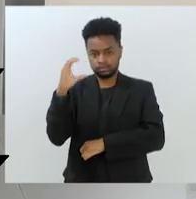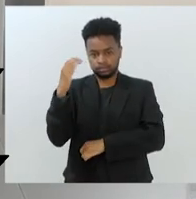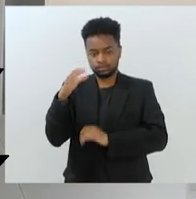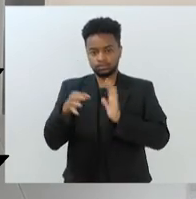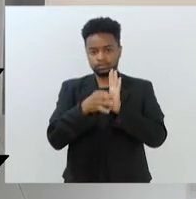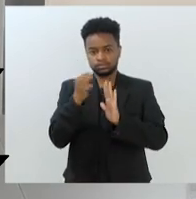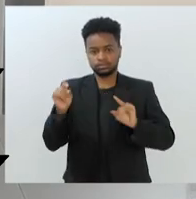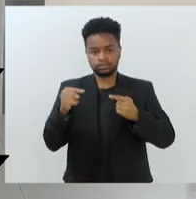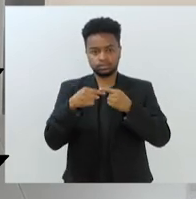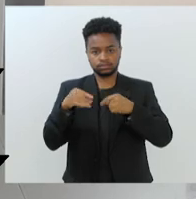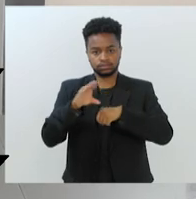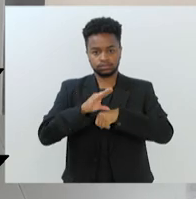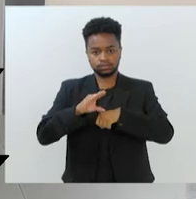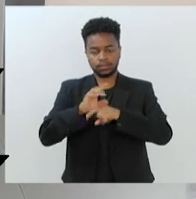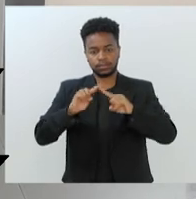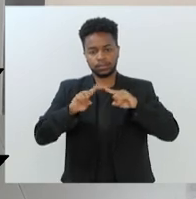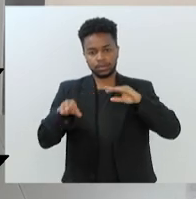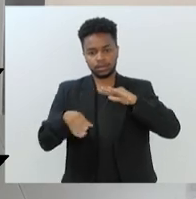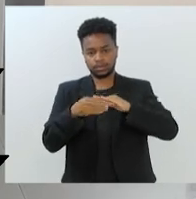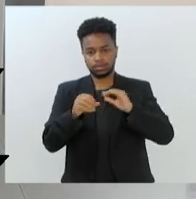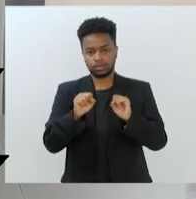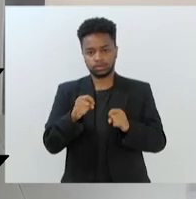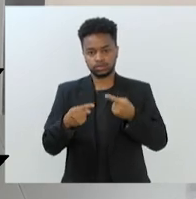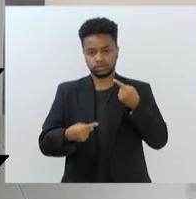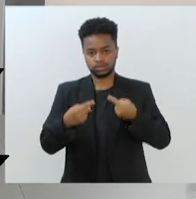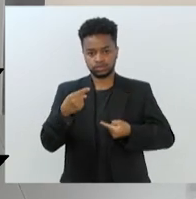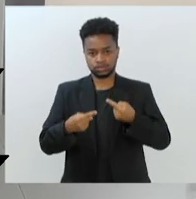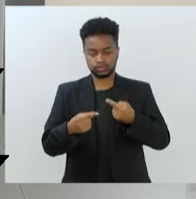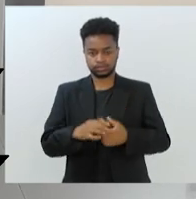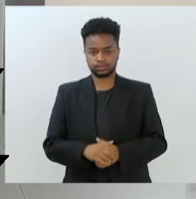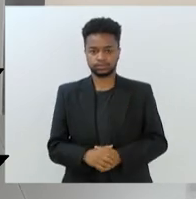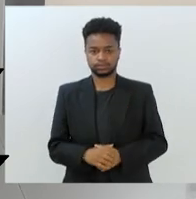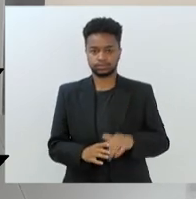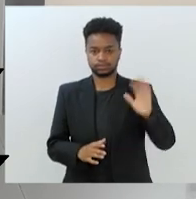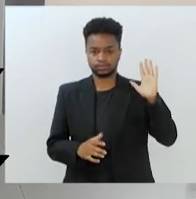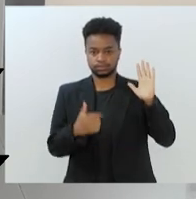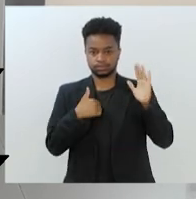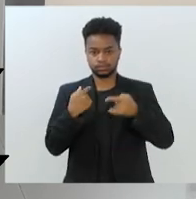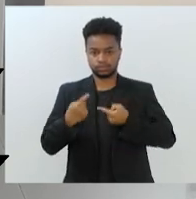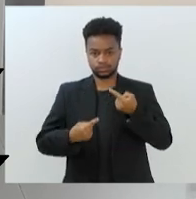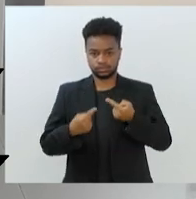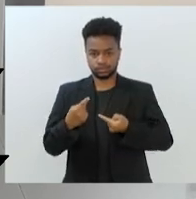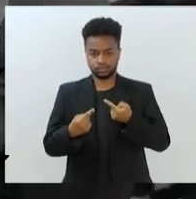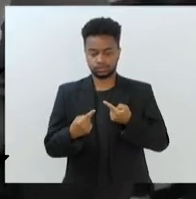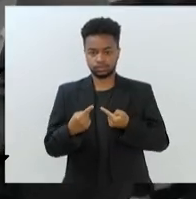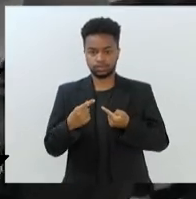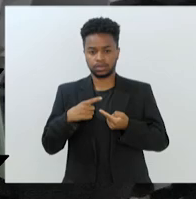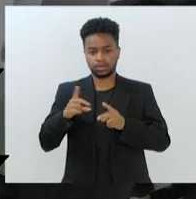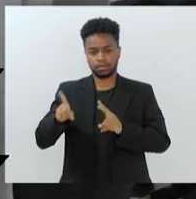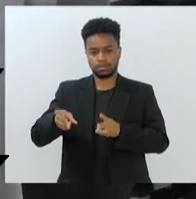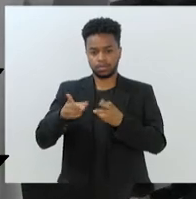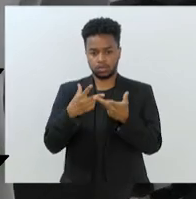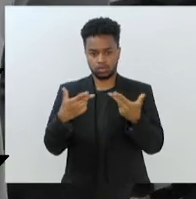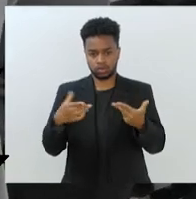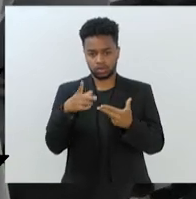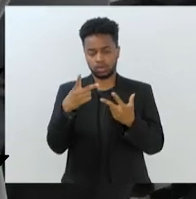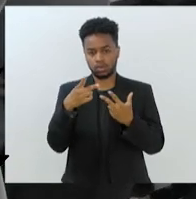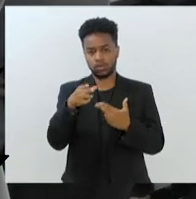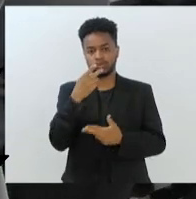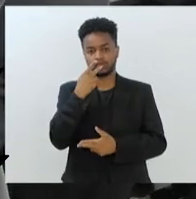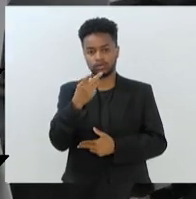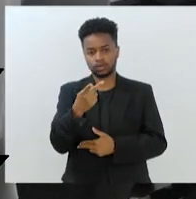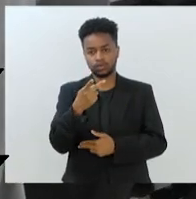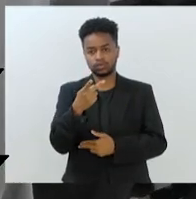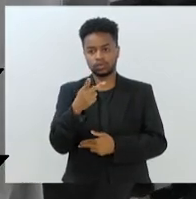pela constitucionalidade com emenda. Em discussão. Presidente, também caberia a mesma observação de Vossa Excelência sobre o